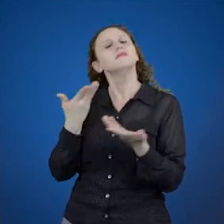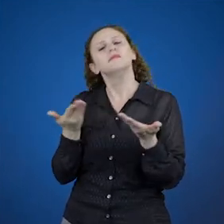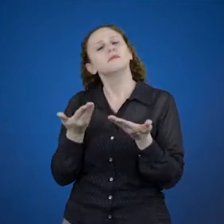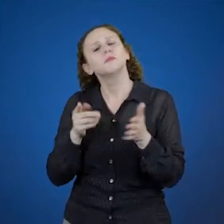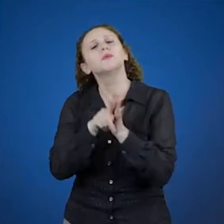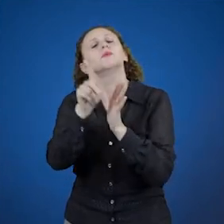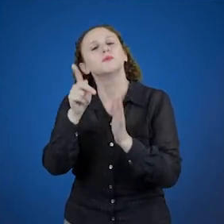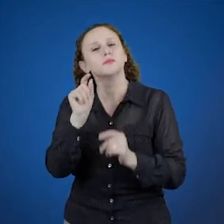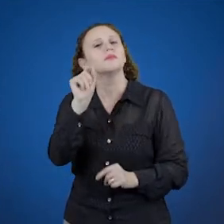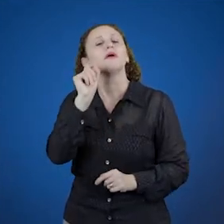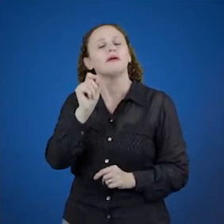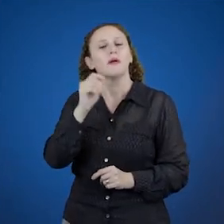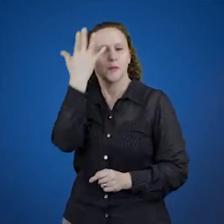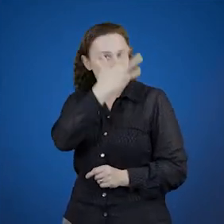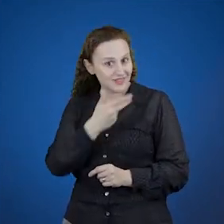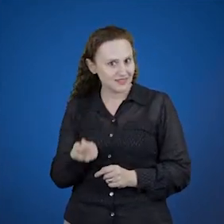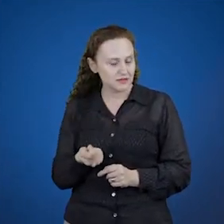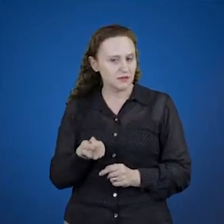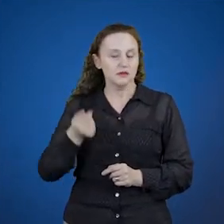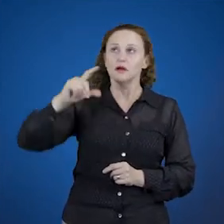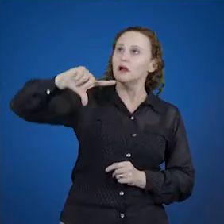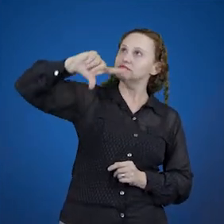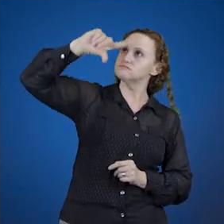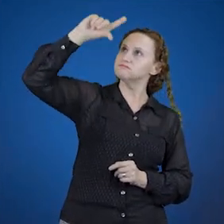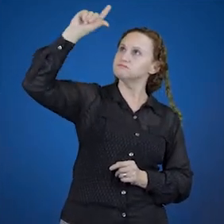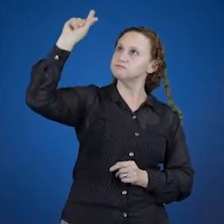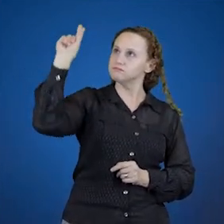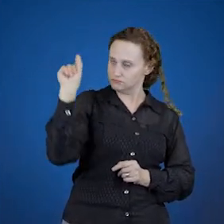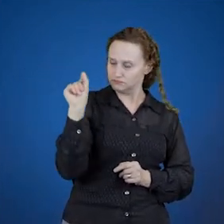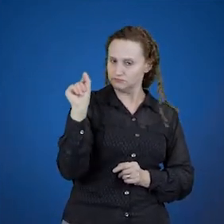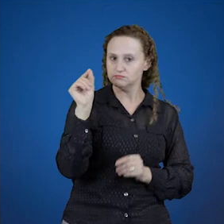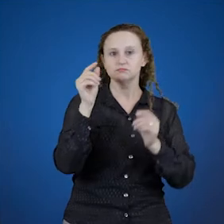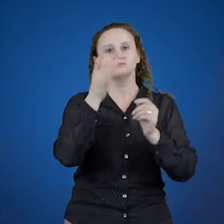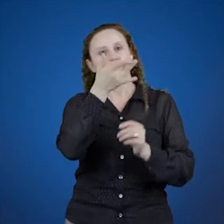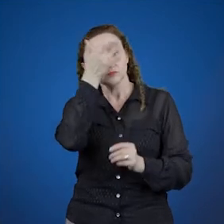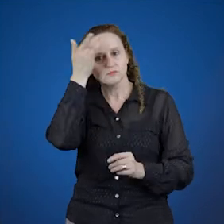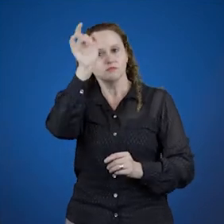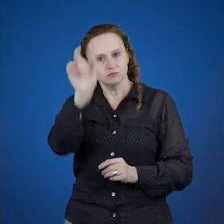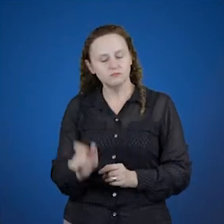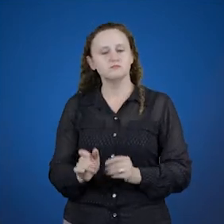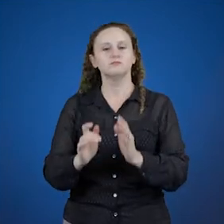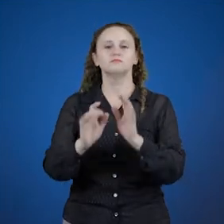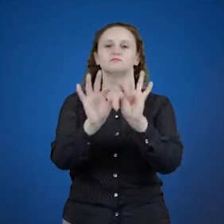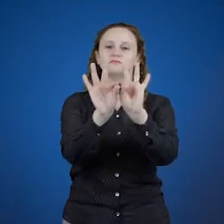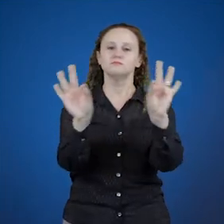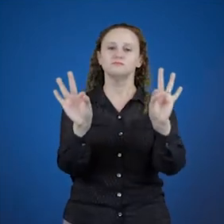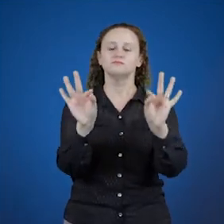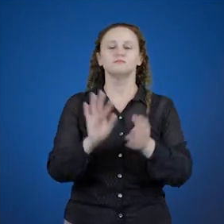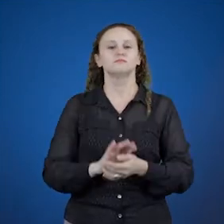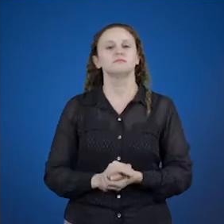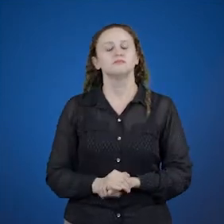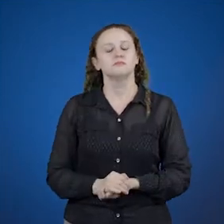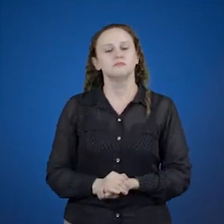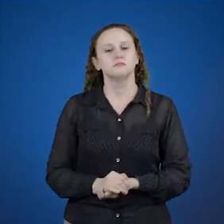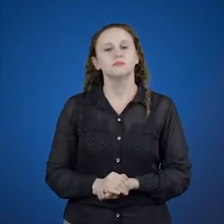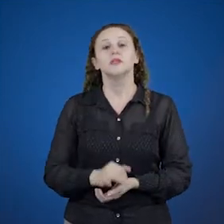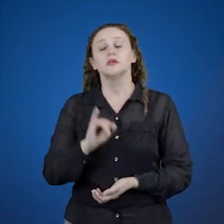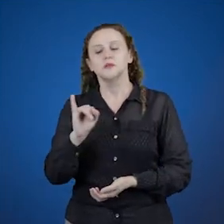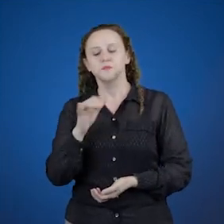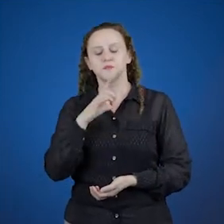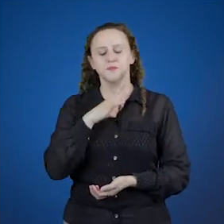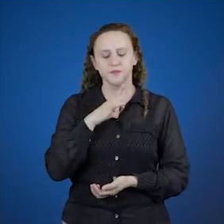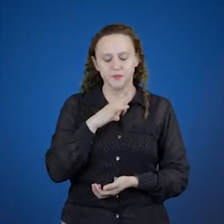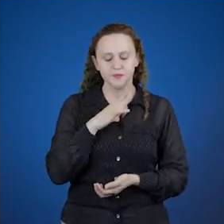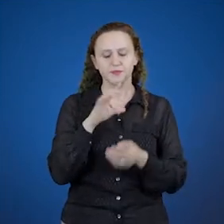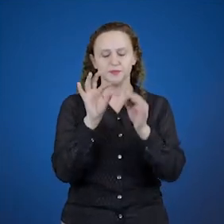é que é bonita a lua portanto lua é sujeito da oração E se